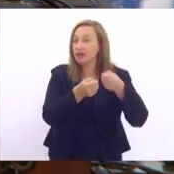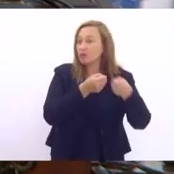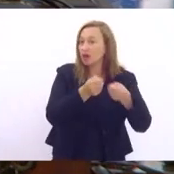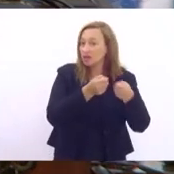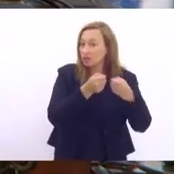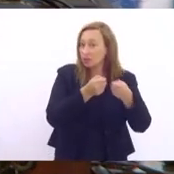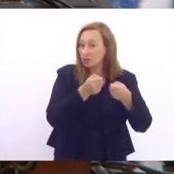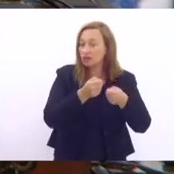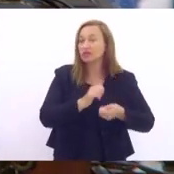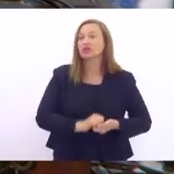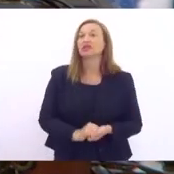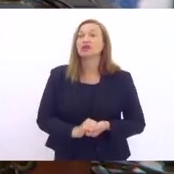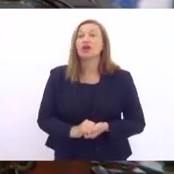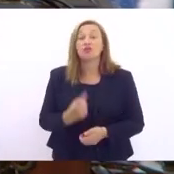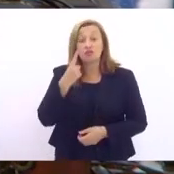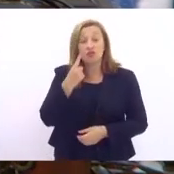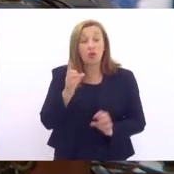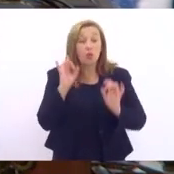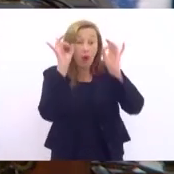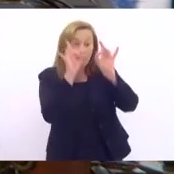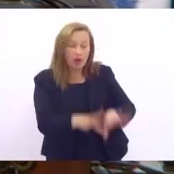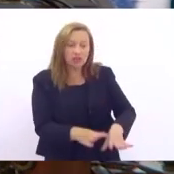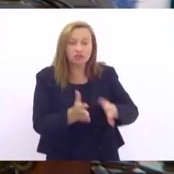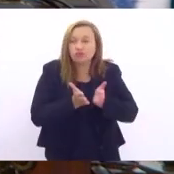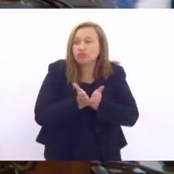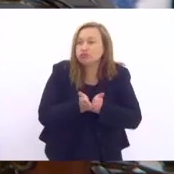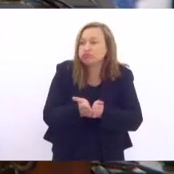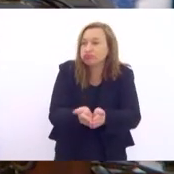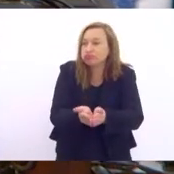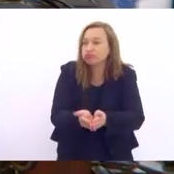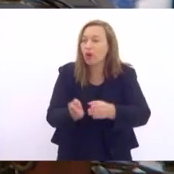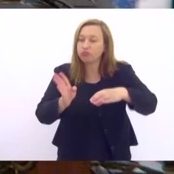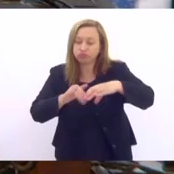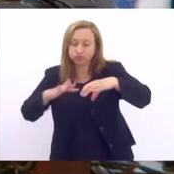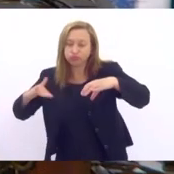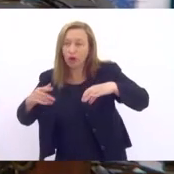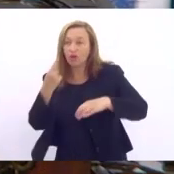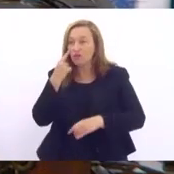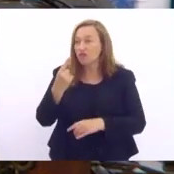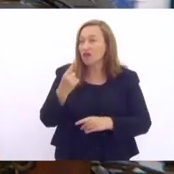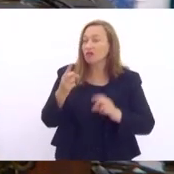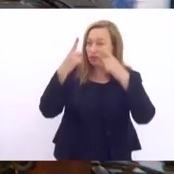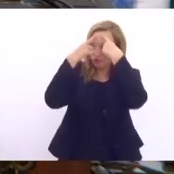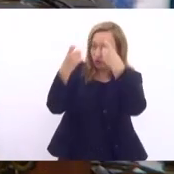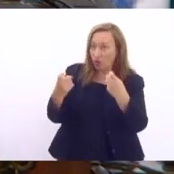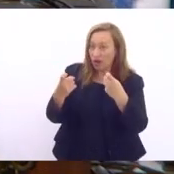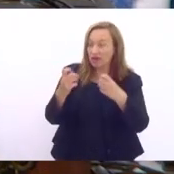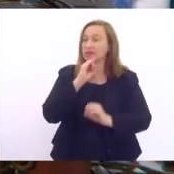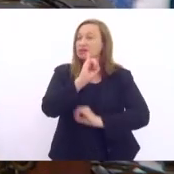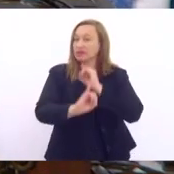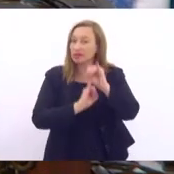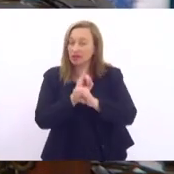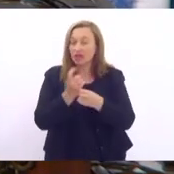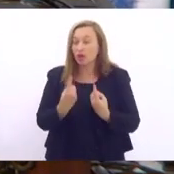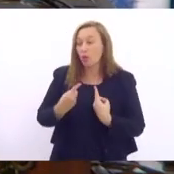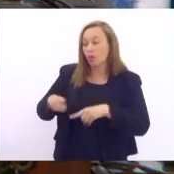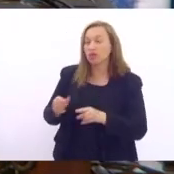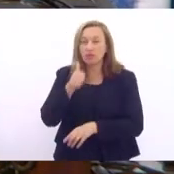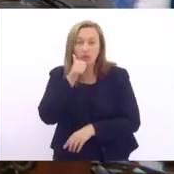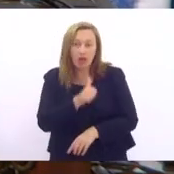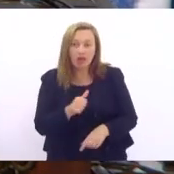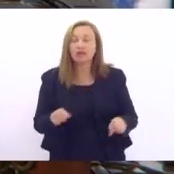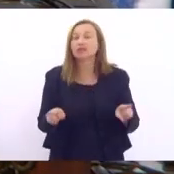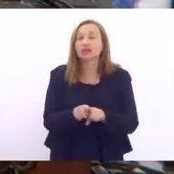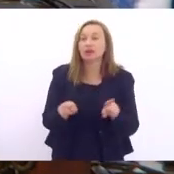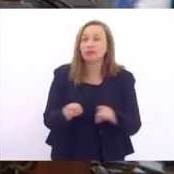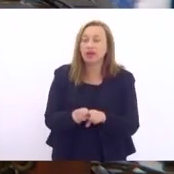das embarcações na Baía de Guanabara, debater a questão da violência cibernética contra as mulheres e trazer à luz a forma como são feitos